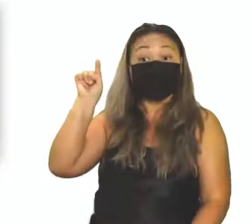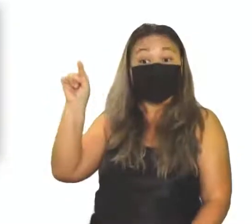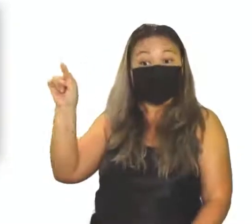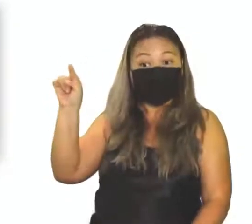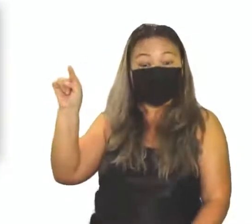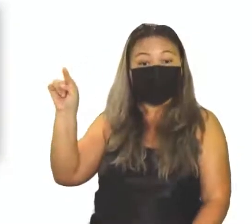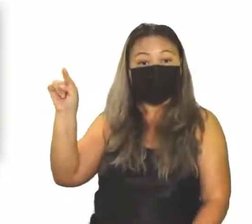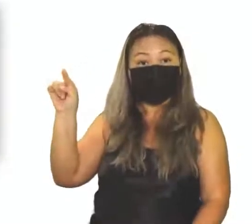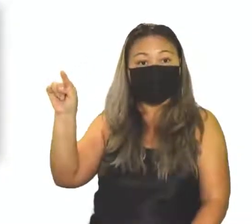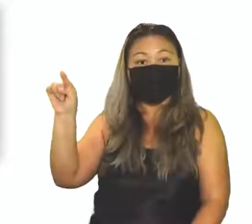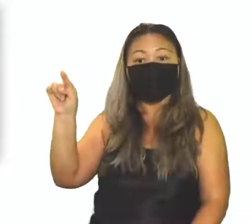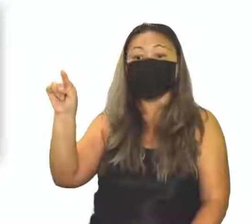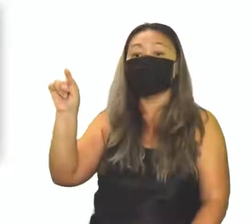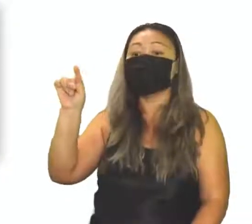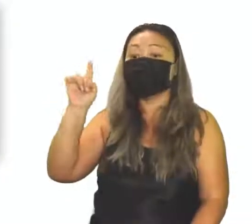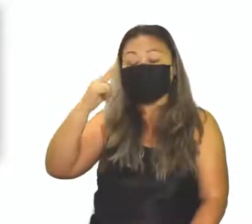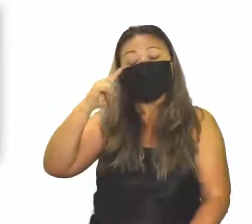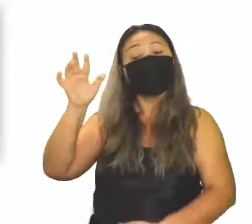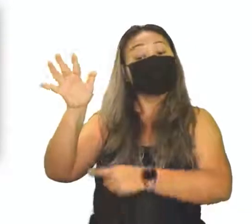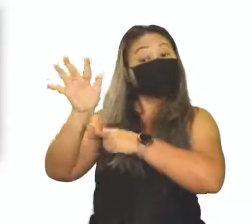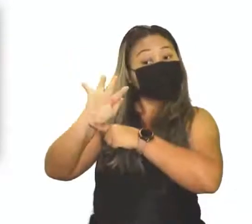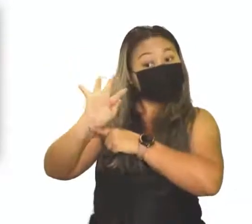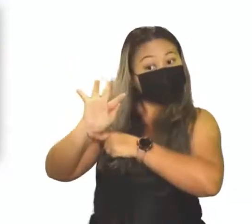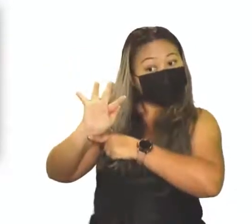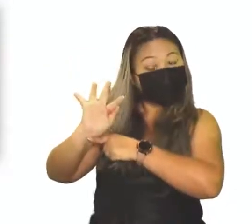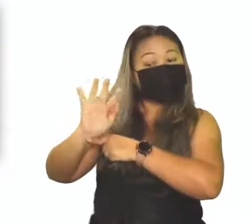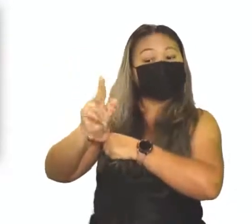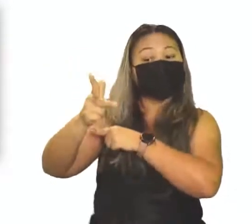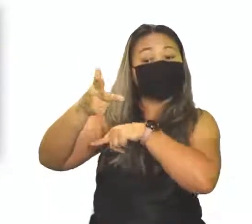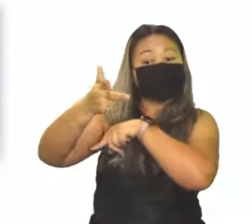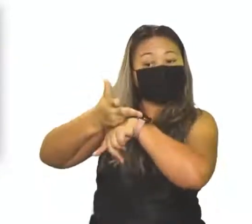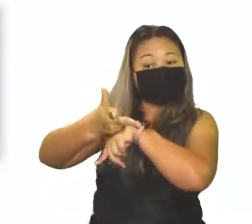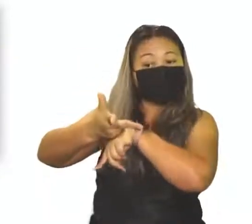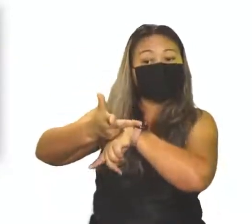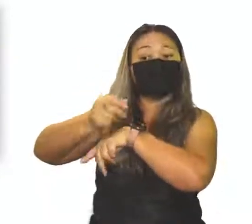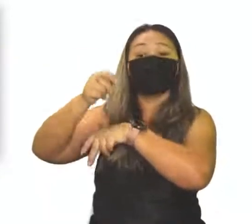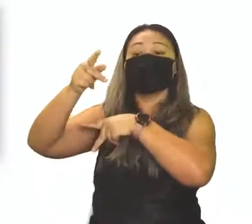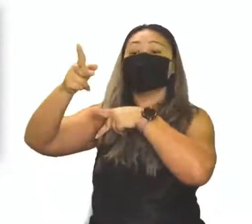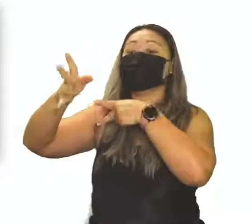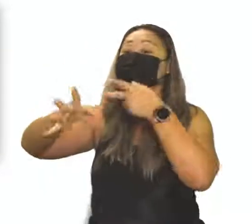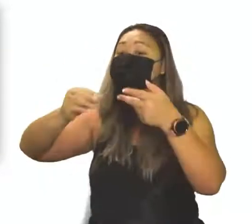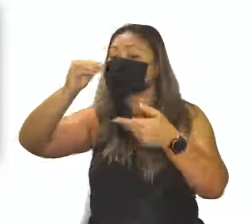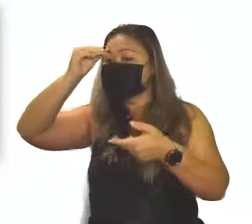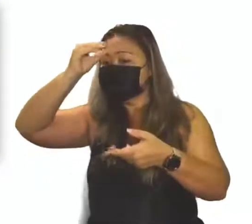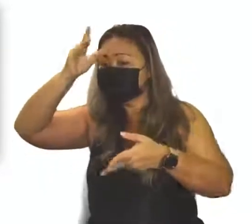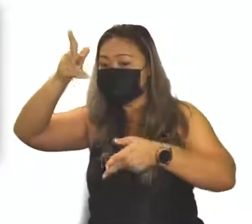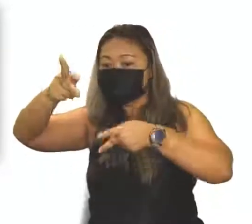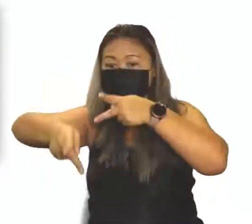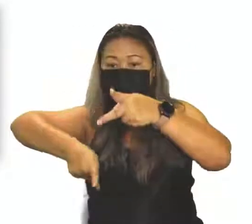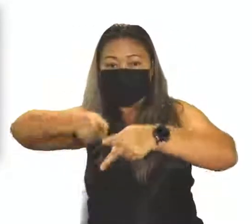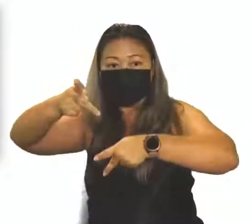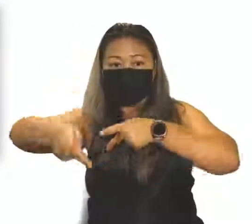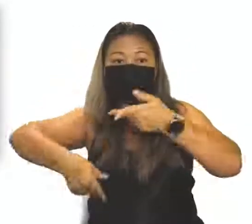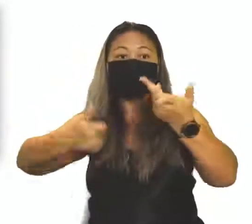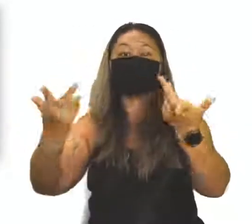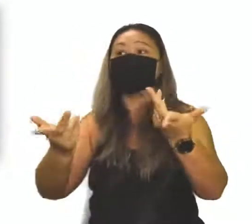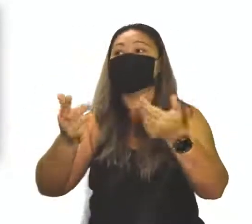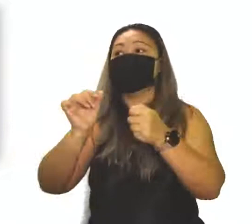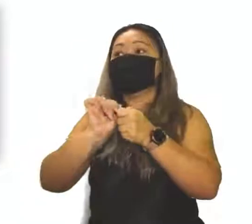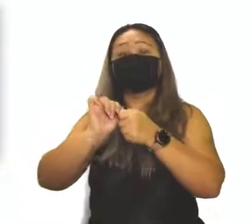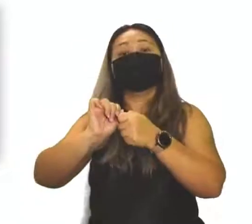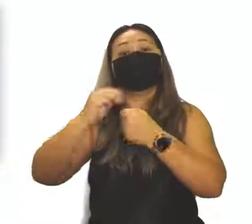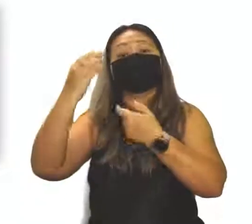temos, vimos no vídeo, né? O conhecimento popular, que é conhecido também como senso comum.